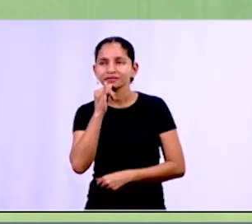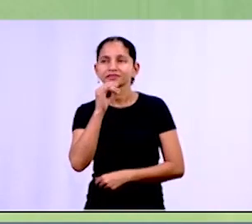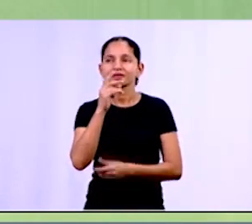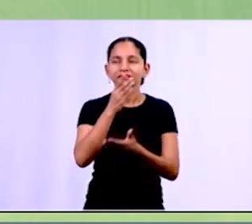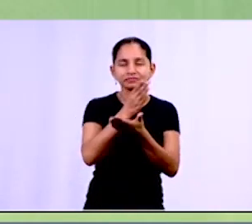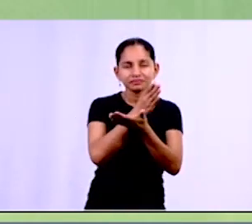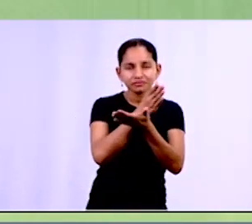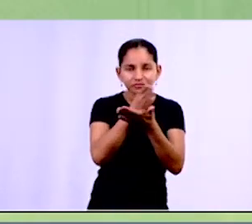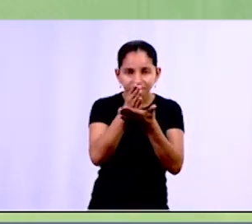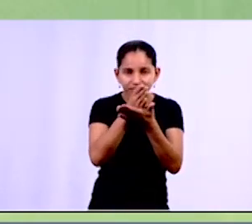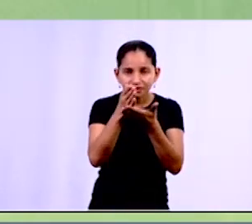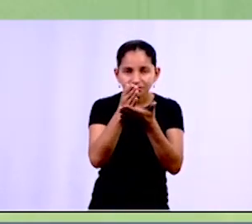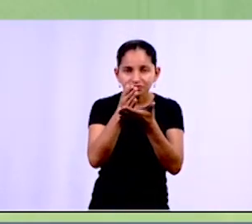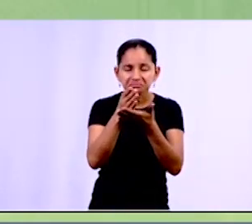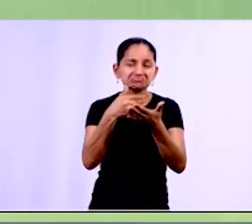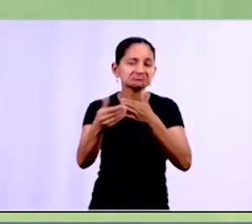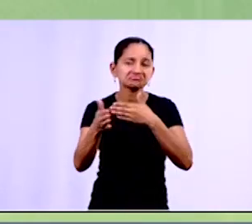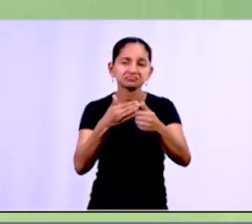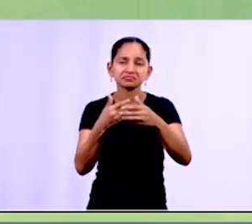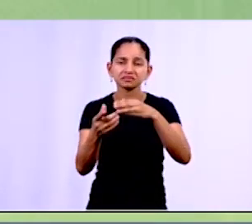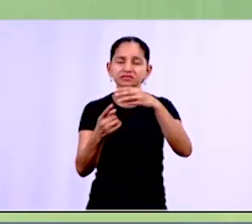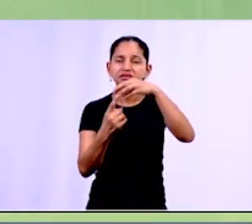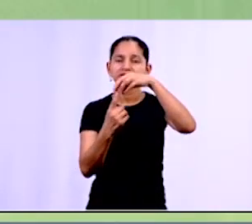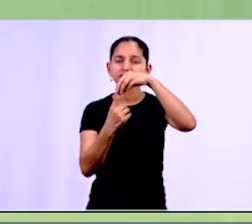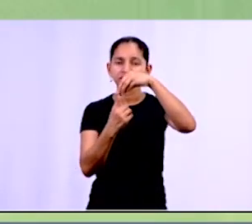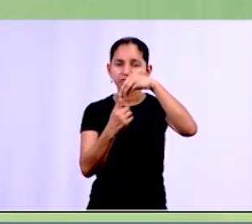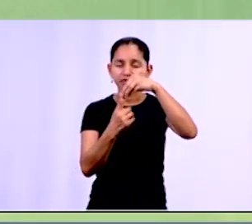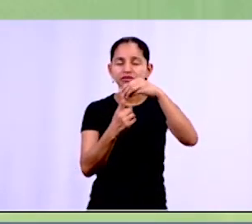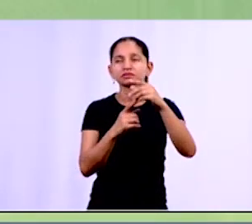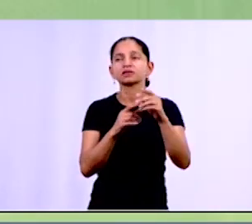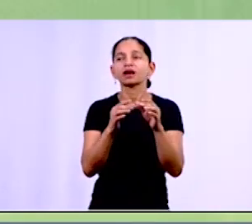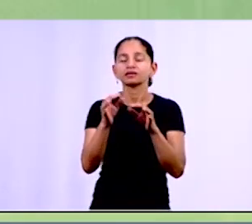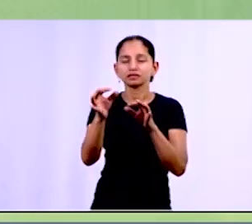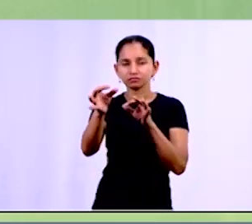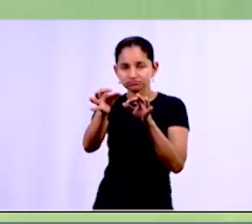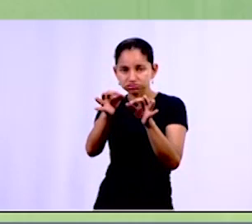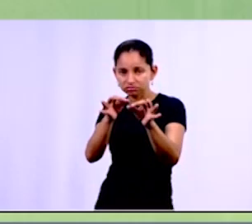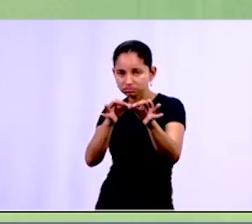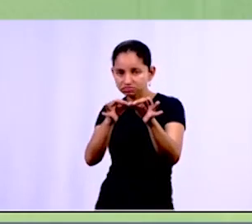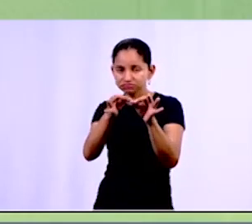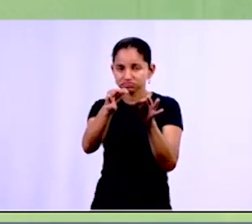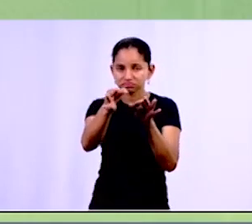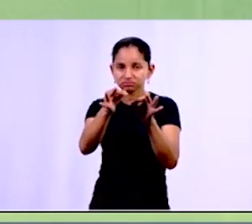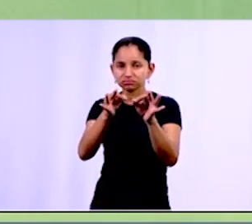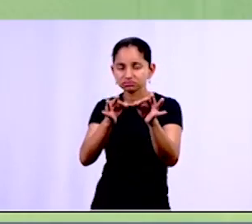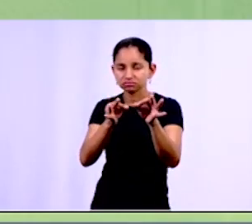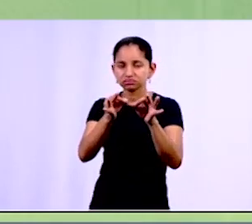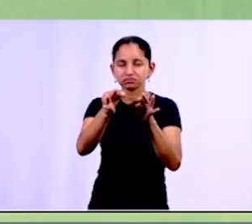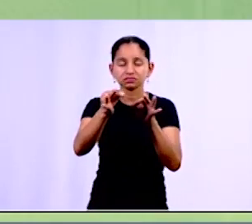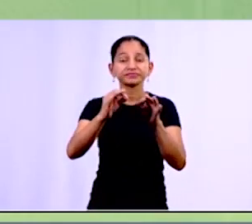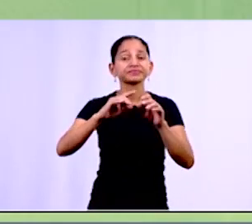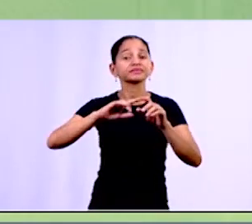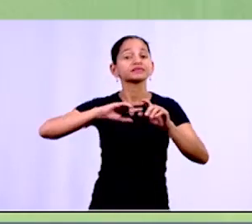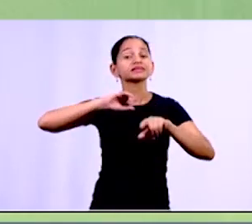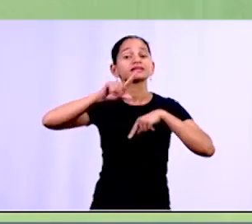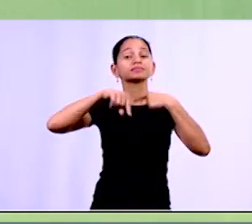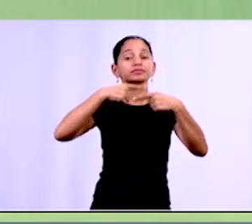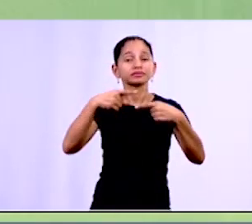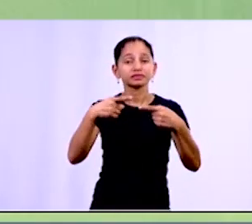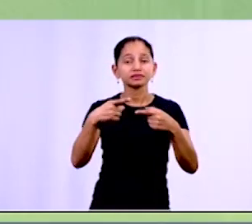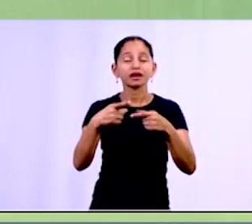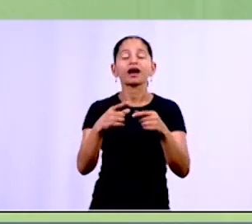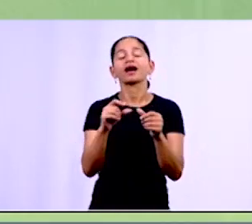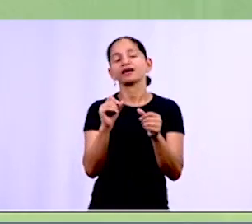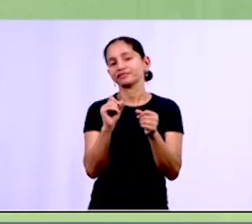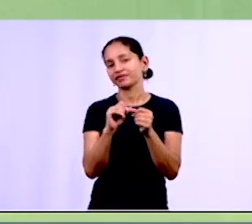entrada de uma determinada informação, o processamento, depois de processada, essa entrada é processada e